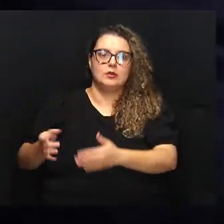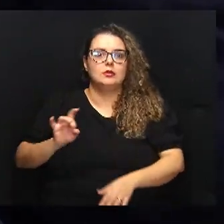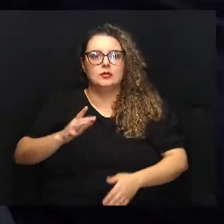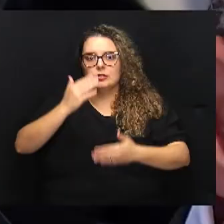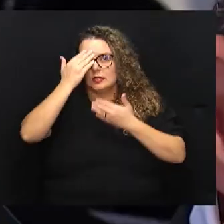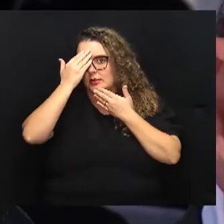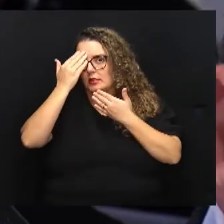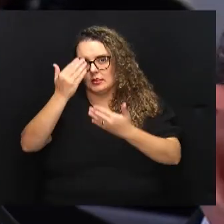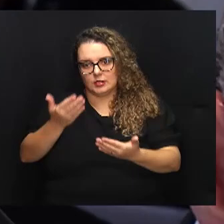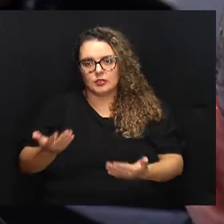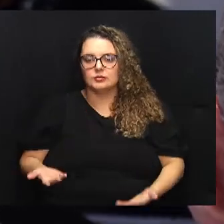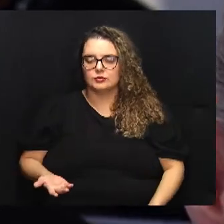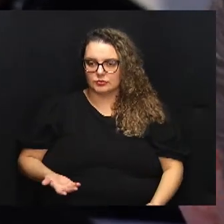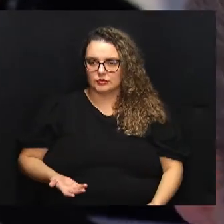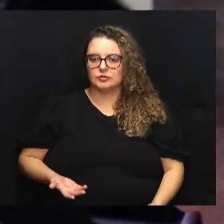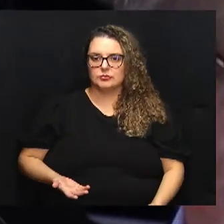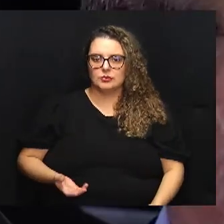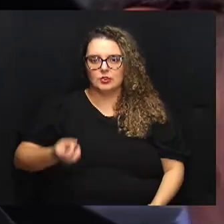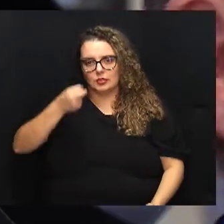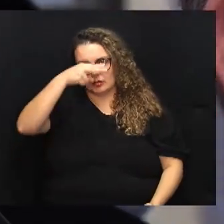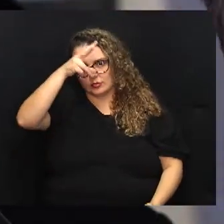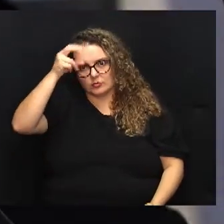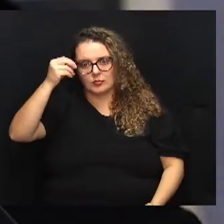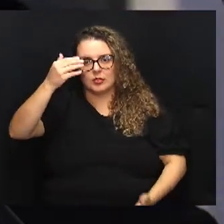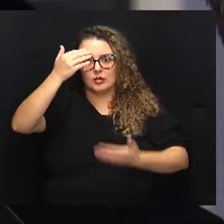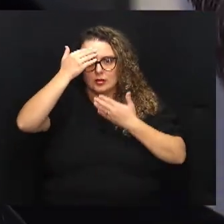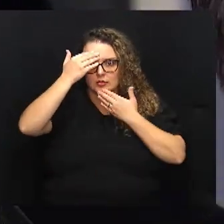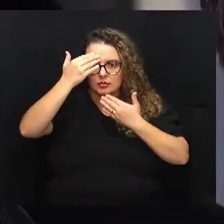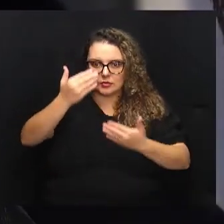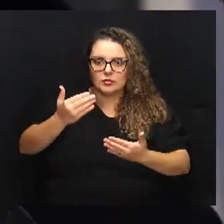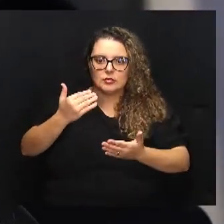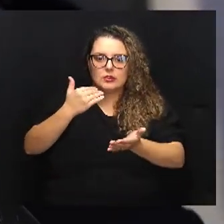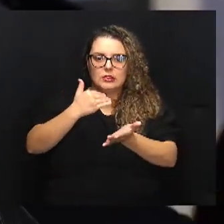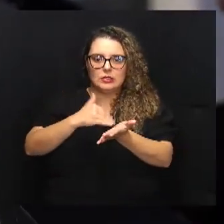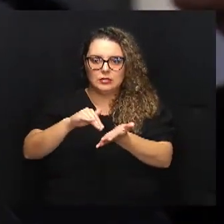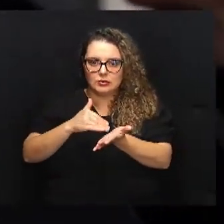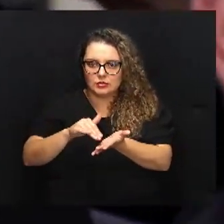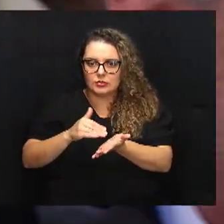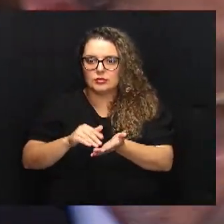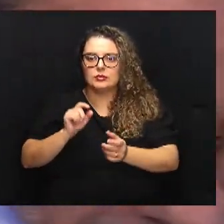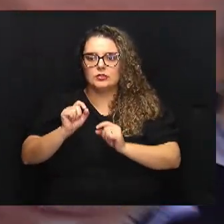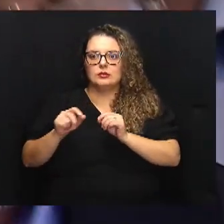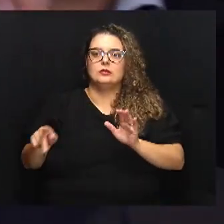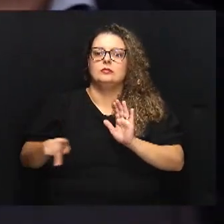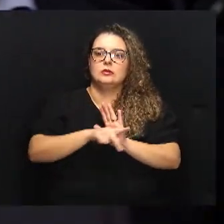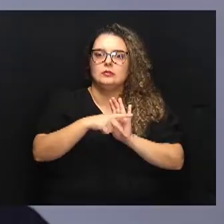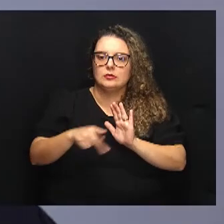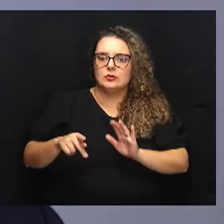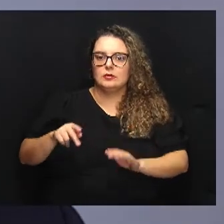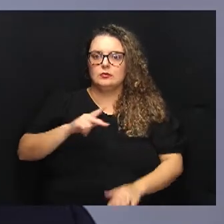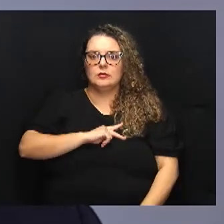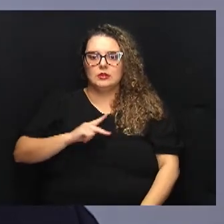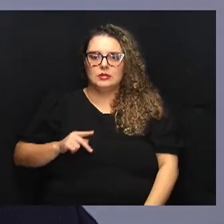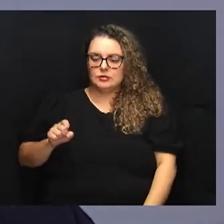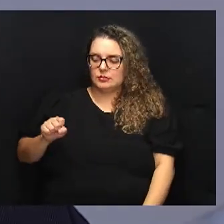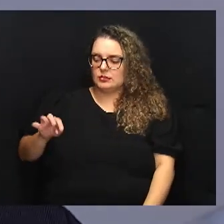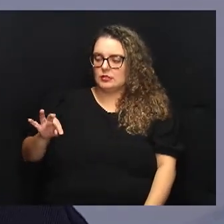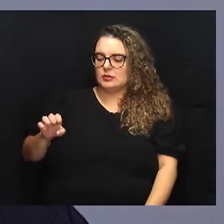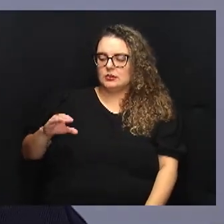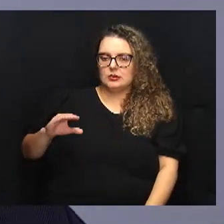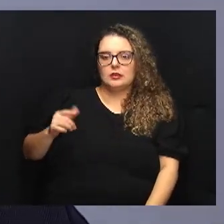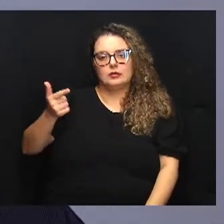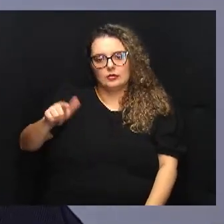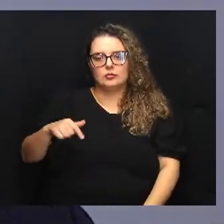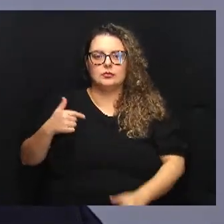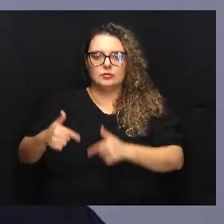agradecer ao prefeito, agradecer aos secretários, quem fez parte, o presidente da CETEC, que também continuou o projeto,